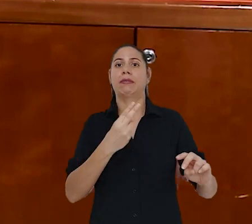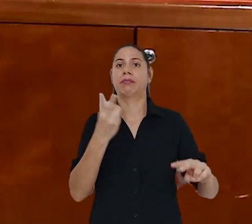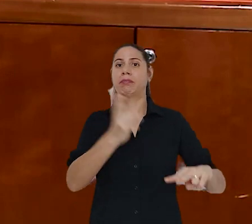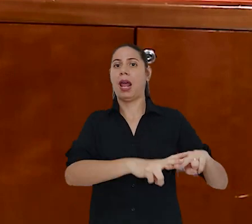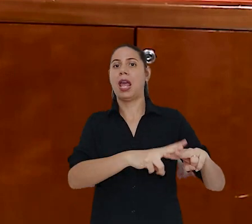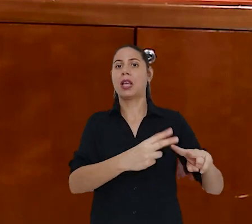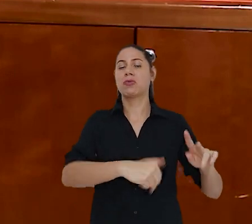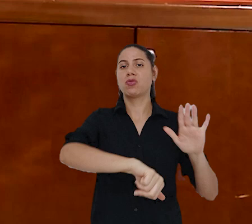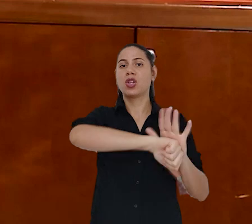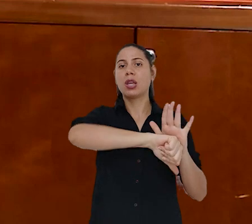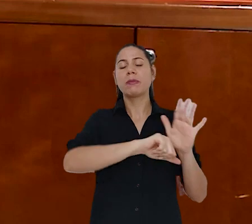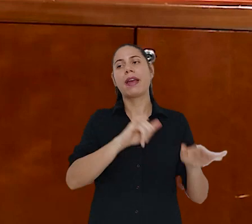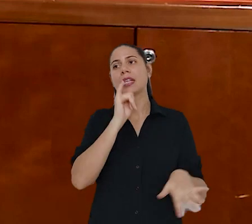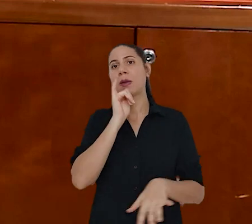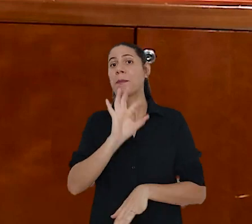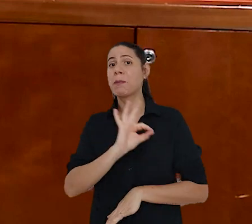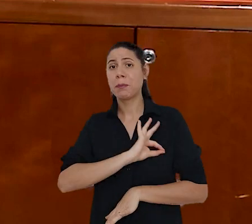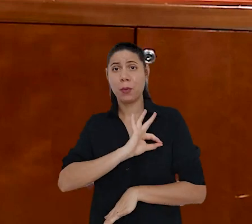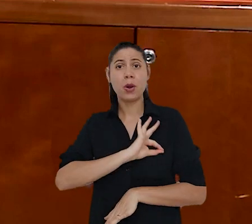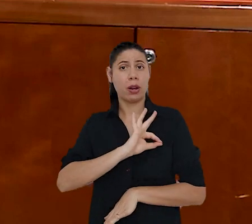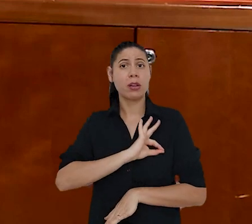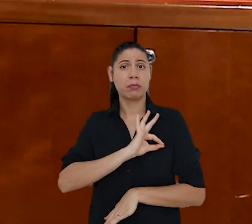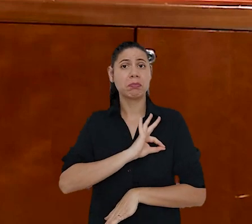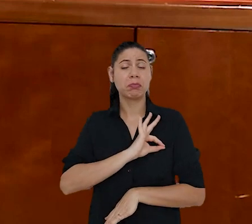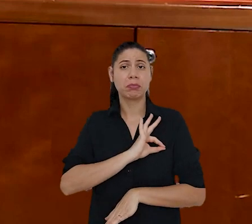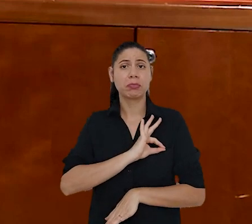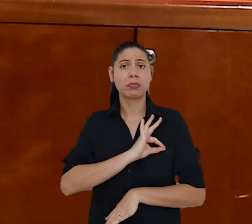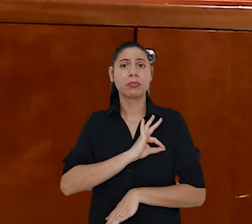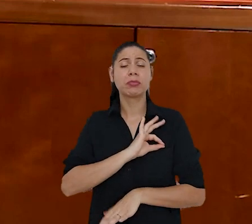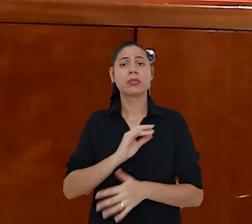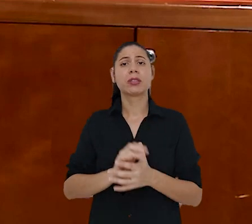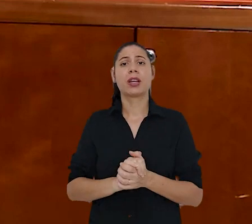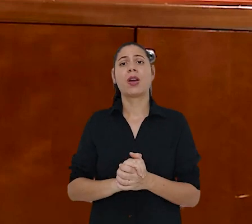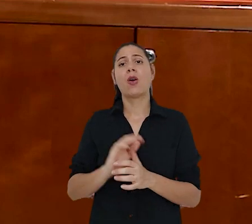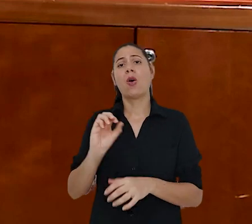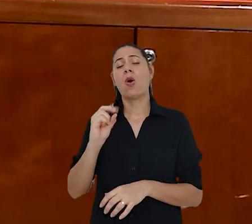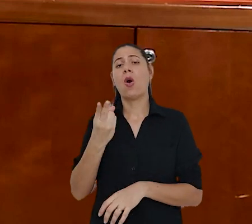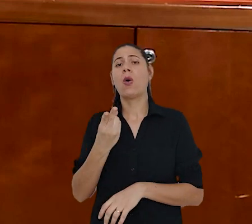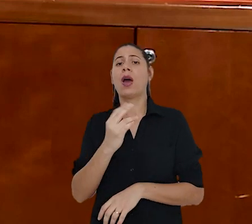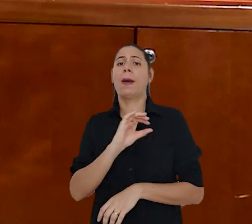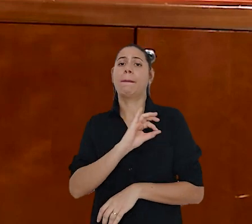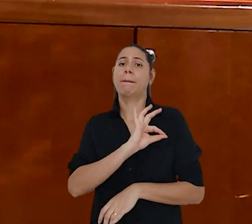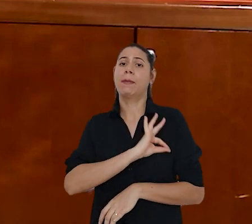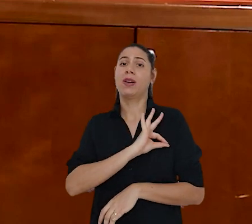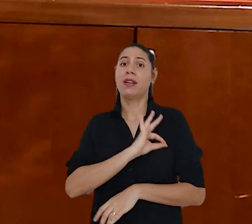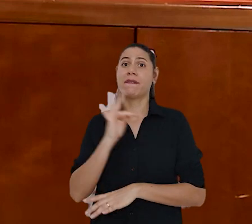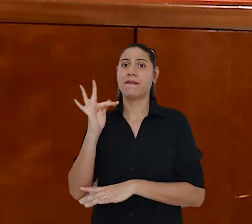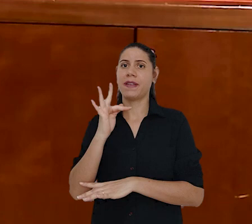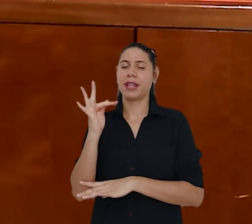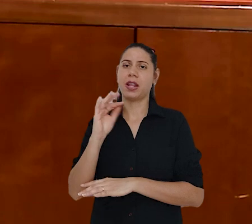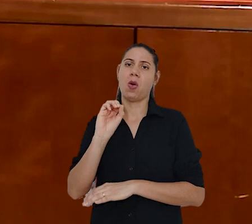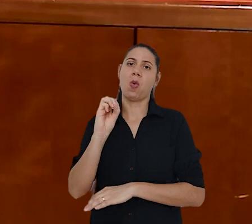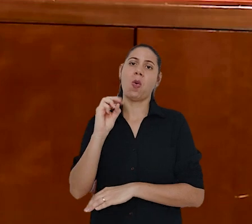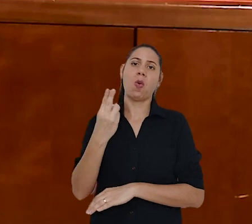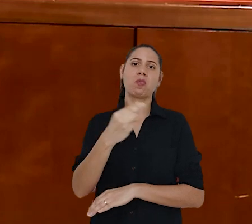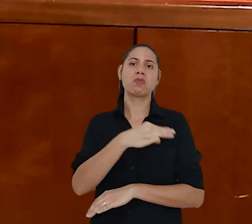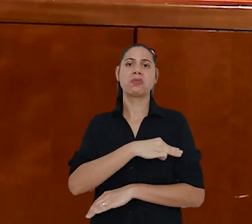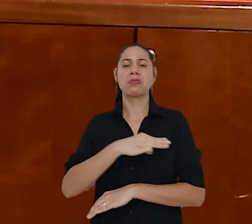parte da autoridade policial, da Polícia Civil do DF, da Polícia Federal, do Ministério Público